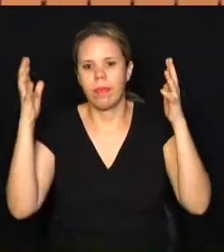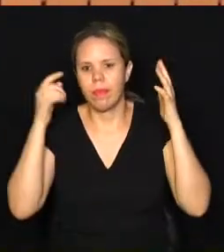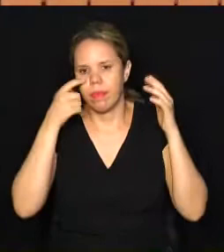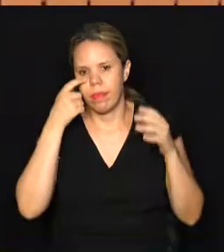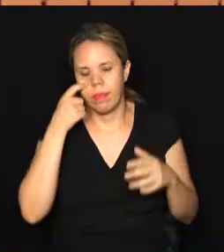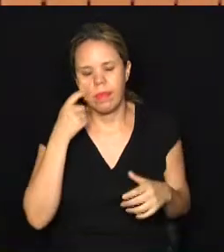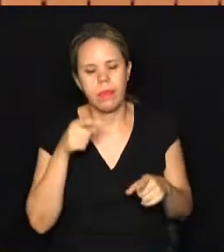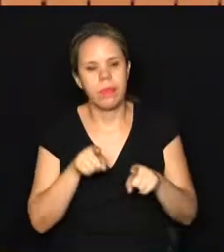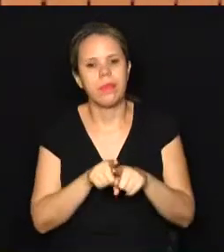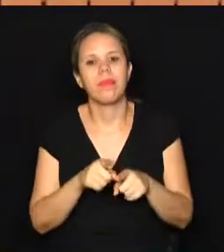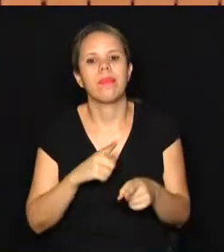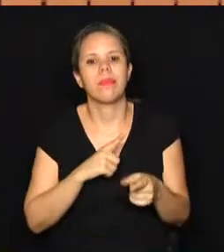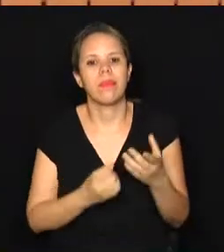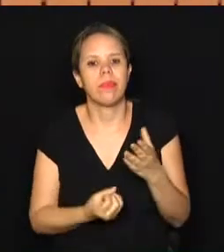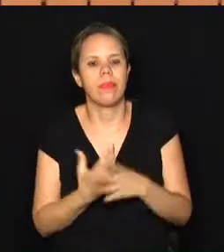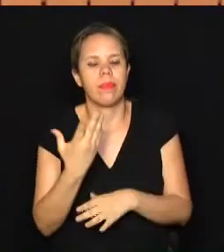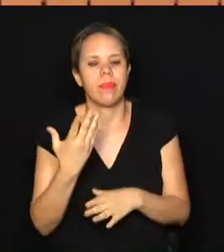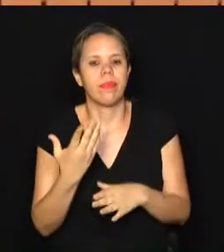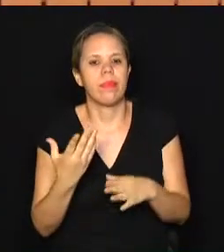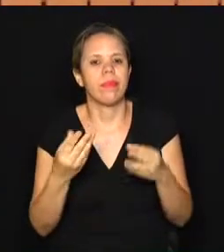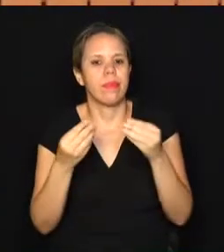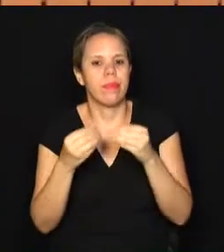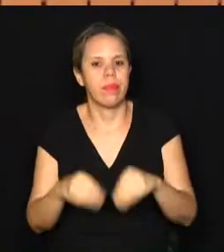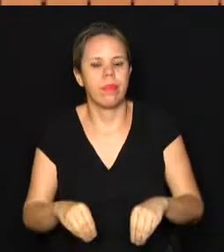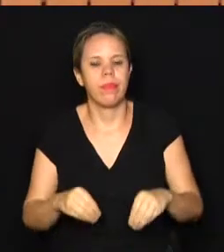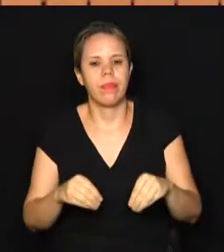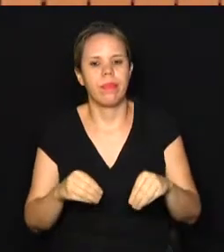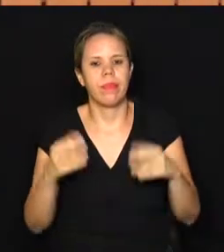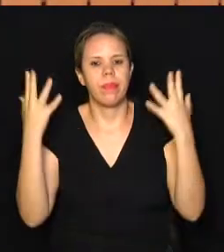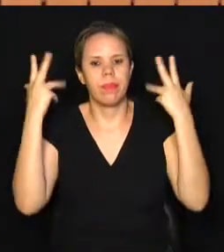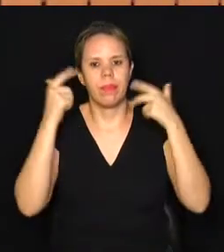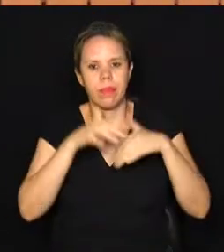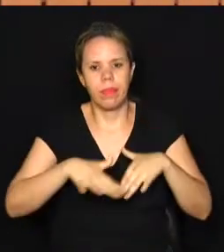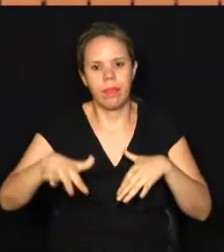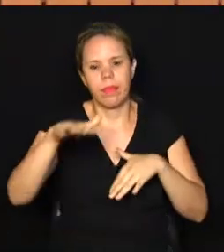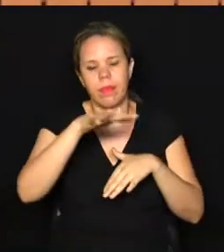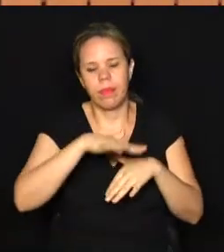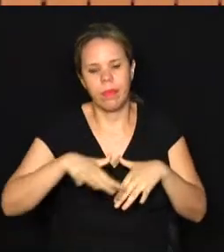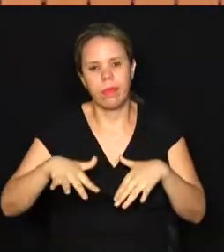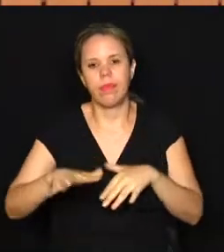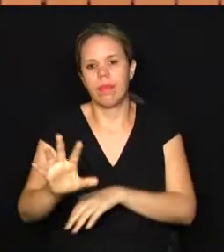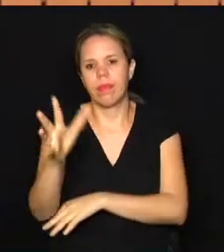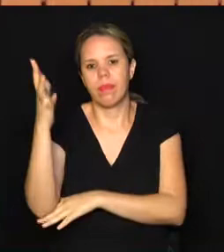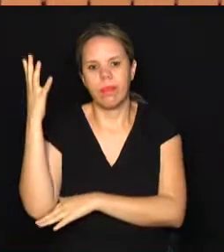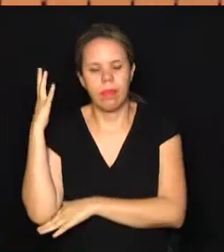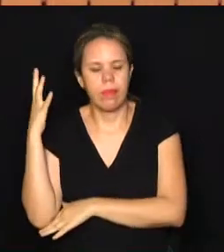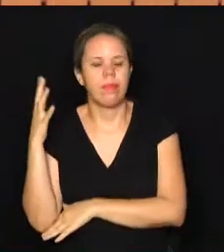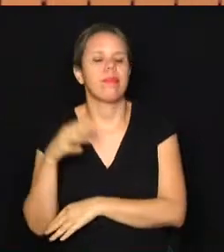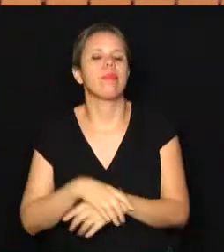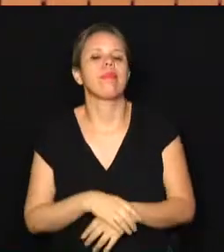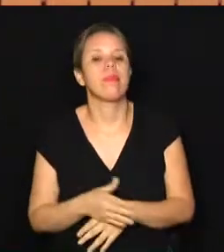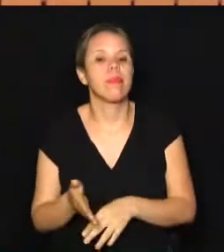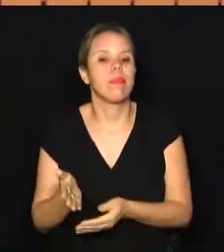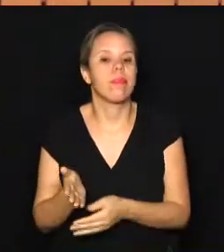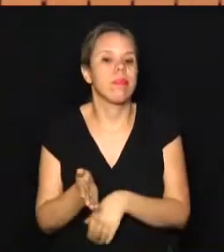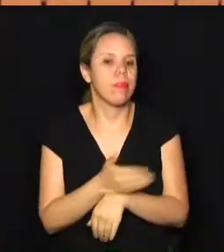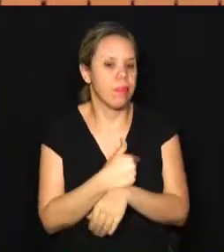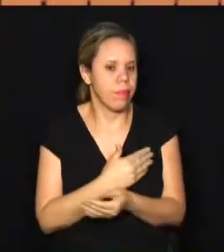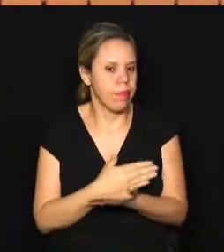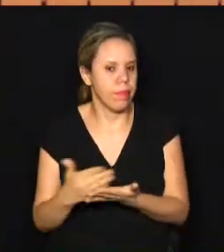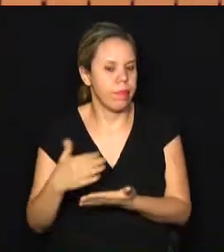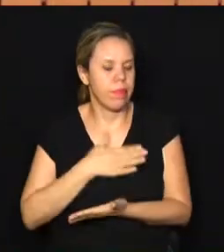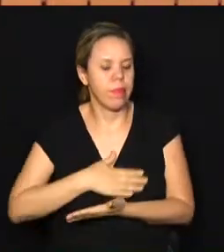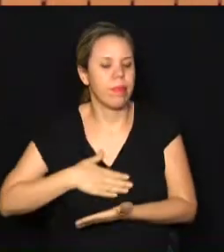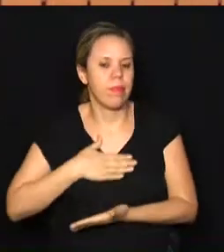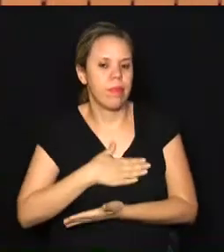no impacto nas espécies ambientais, espécies animais e vegetais. Antes de dar início, eu gostaria apenas